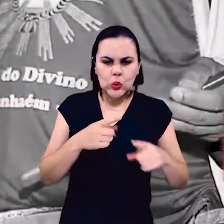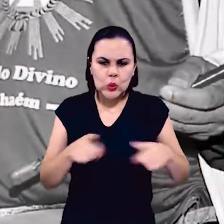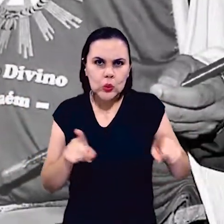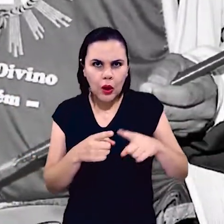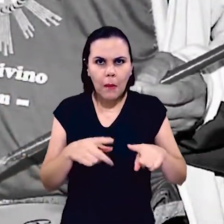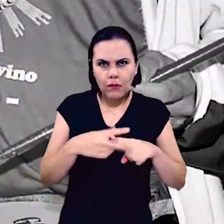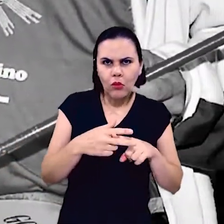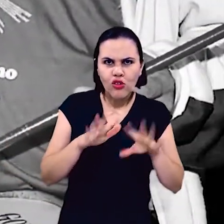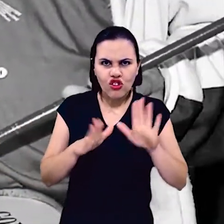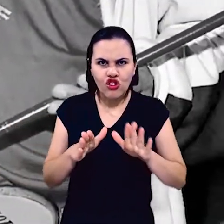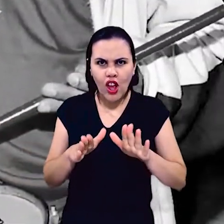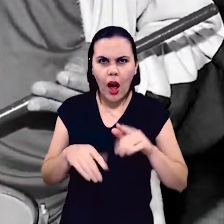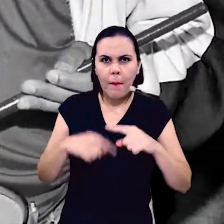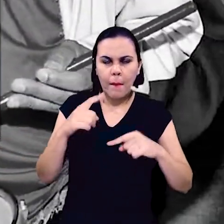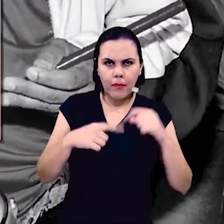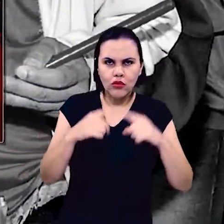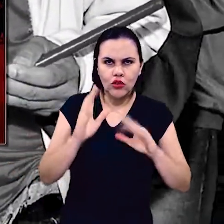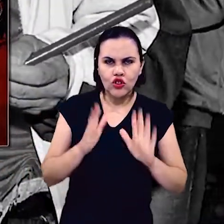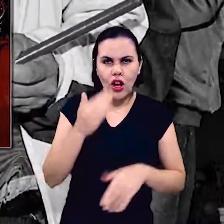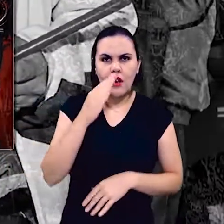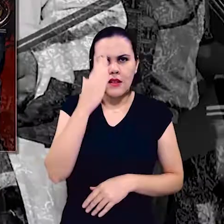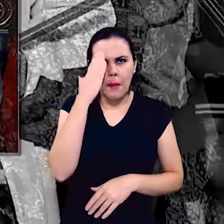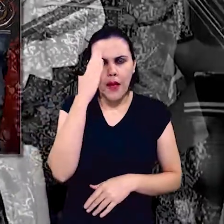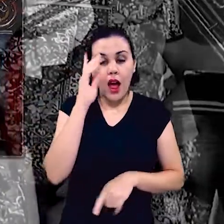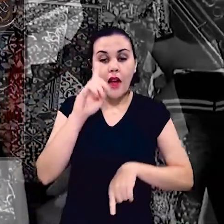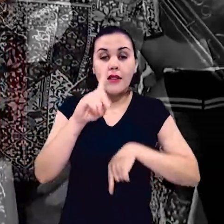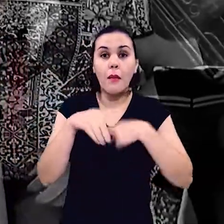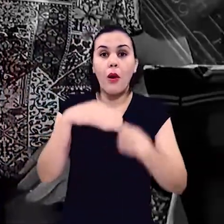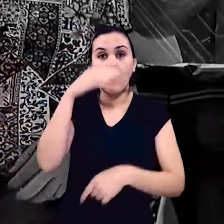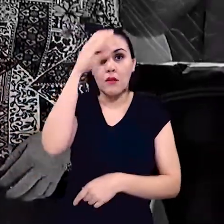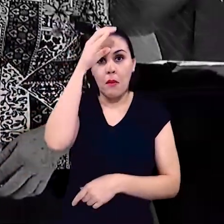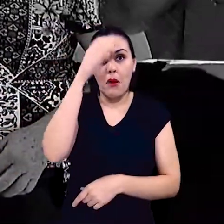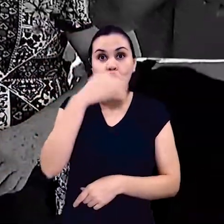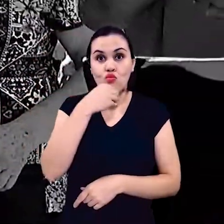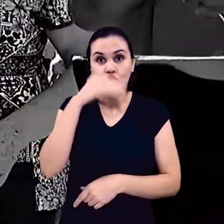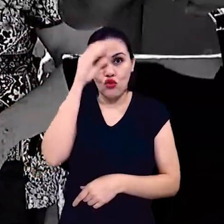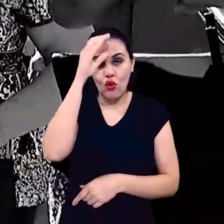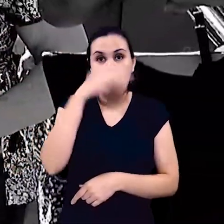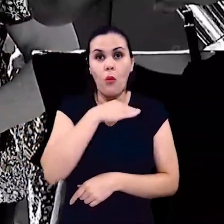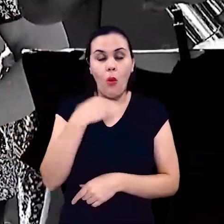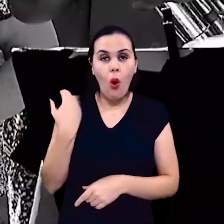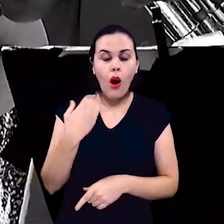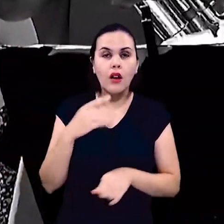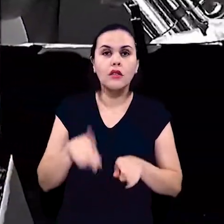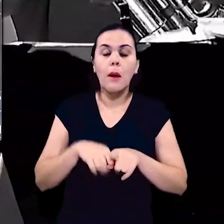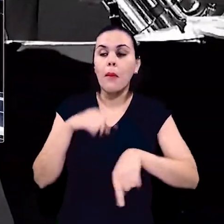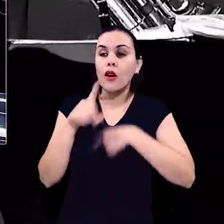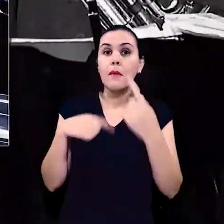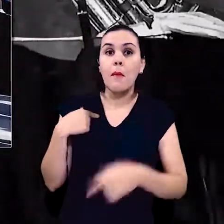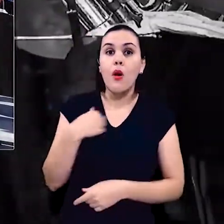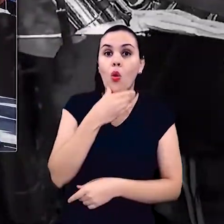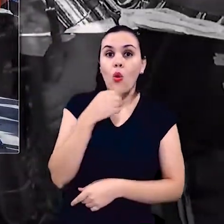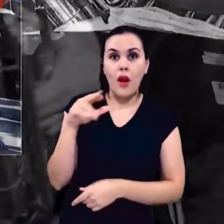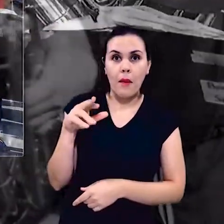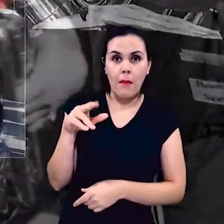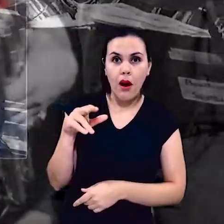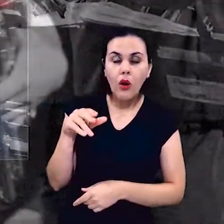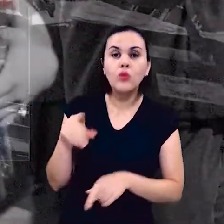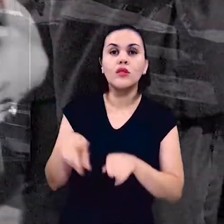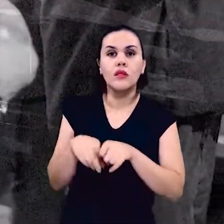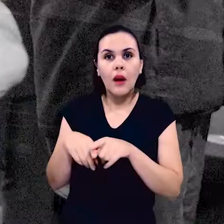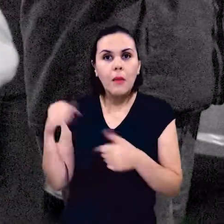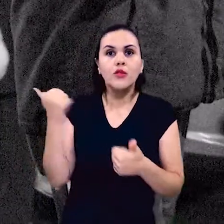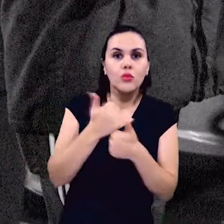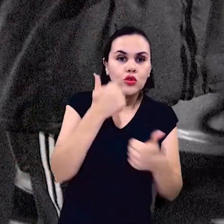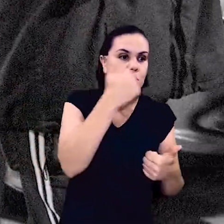tocar alguns instrumentos, meu tio faleceu, eu entrei no lugar dele. E assim vai indo. Meu irmão também entrou no lugar de uma pessoa que